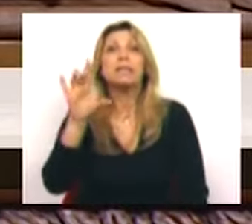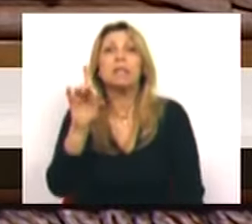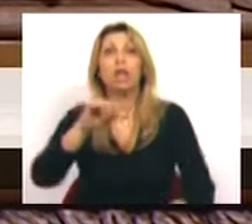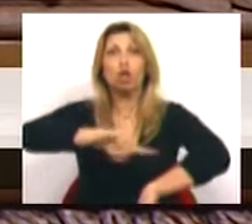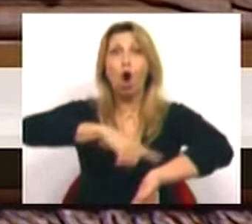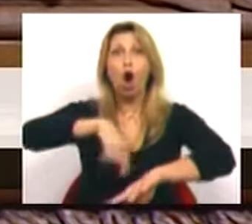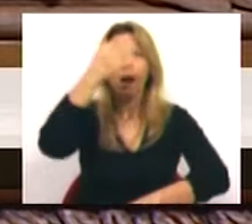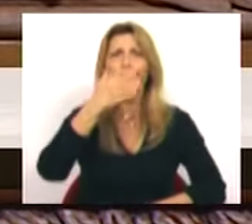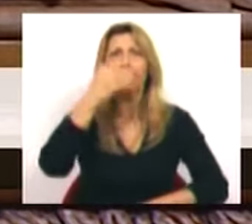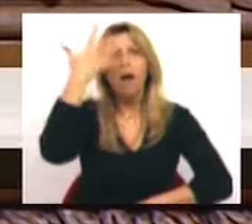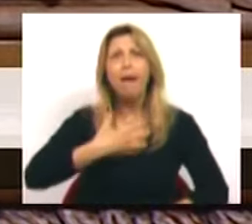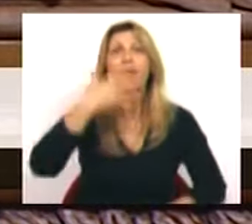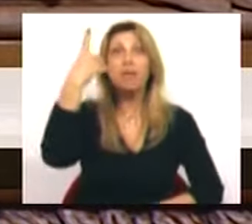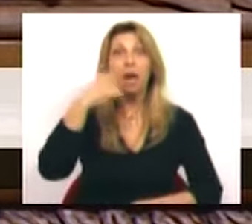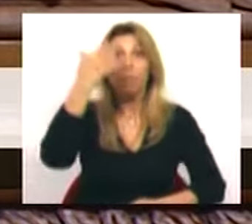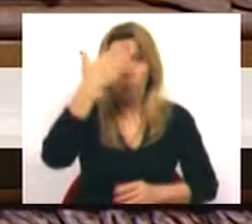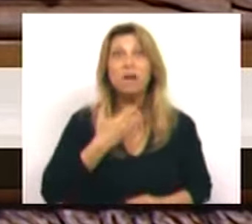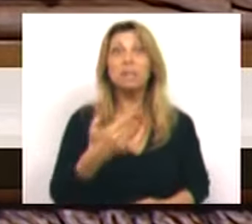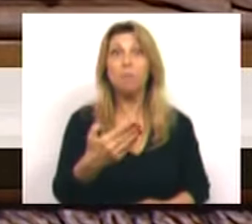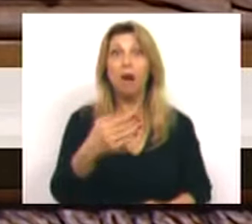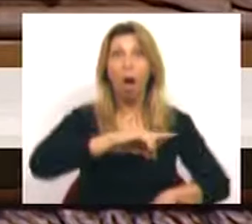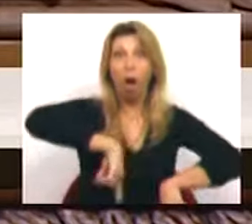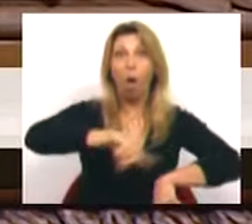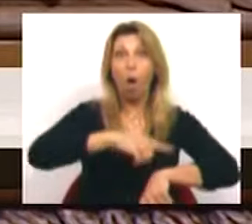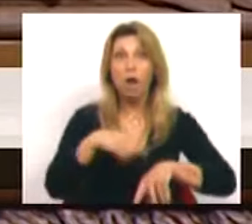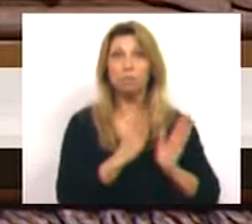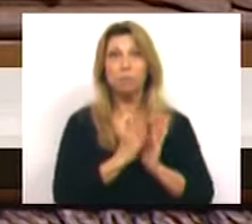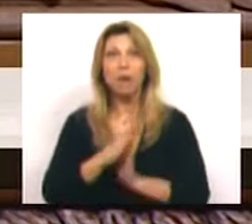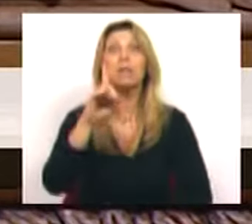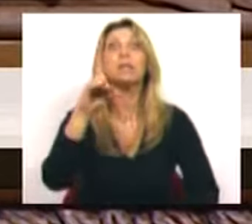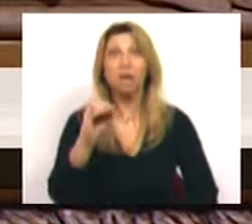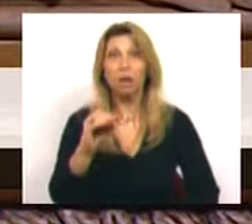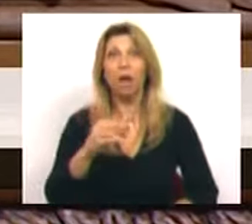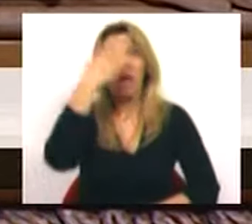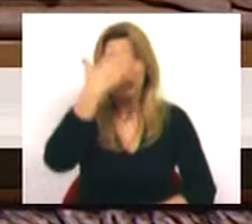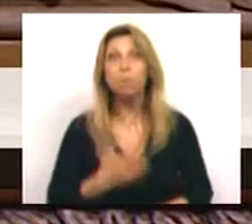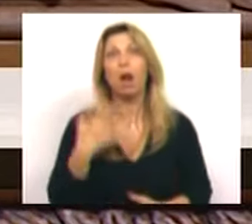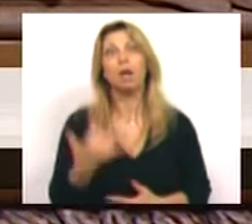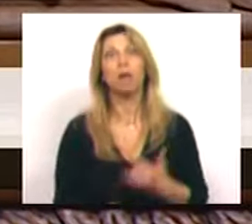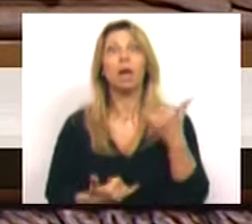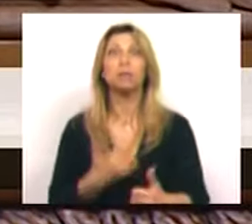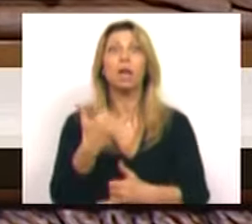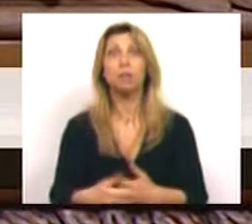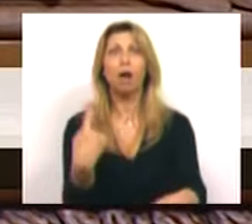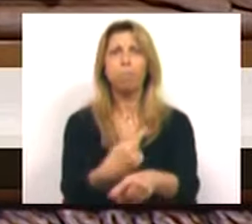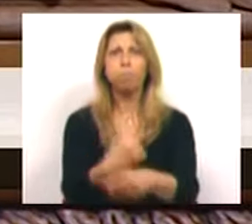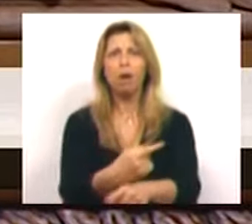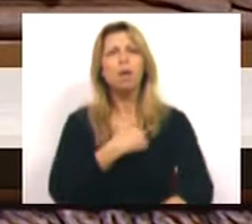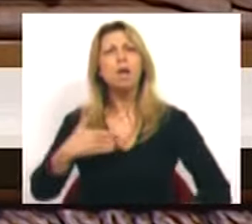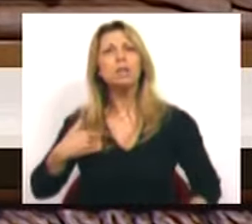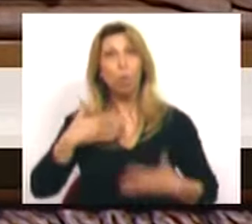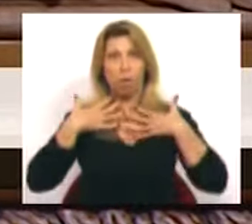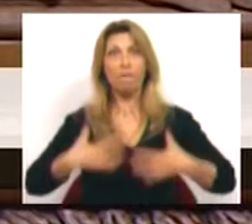a semanas de 60 horas que se sucedem umas às outras. A saúde física e psíquica